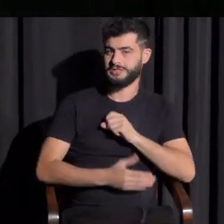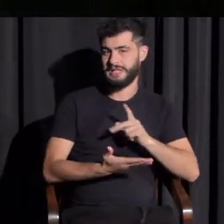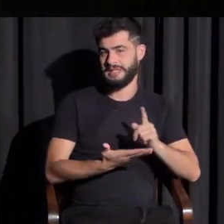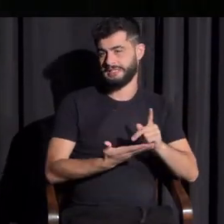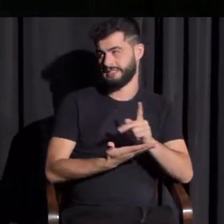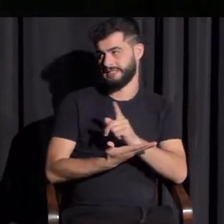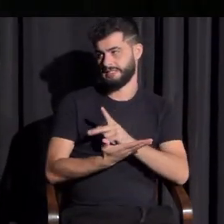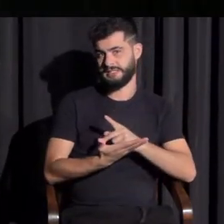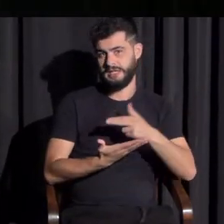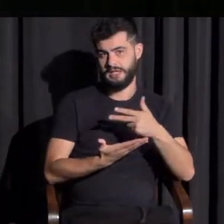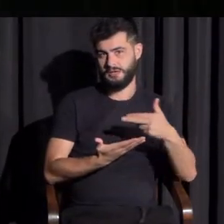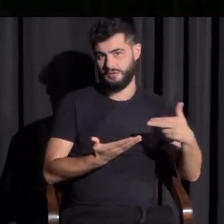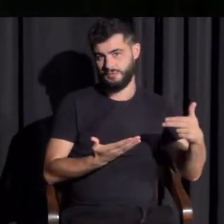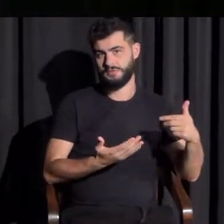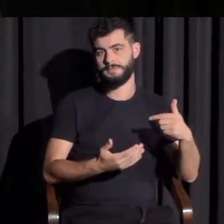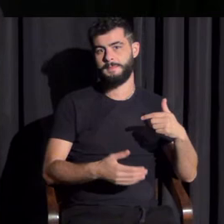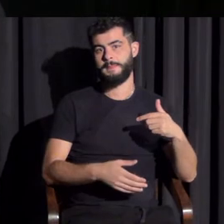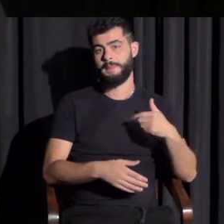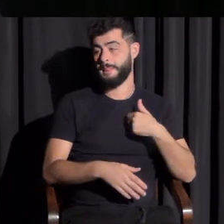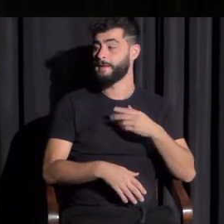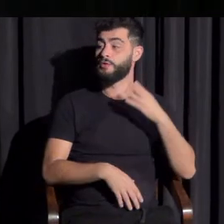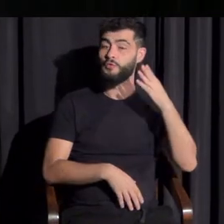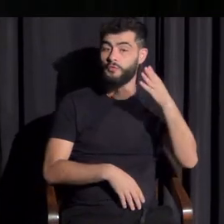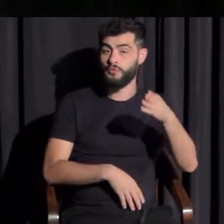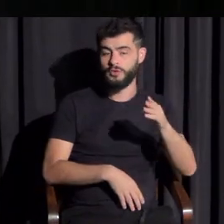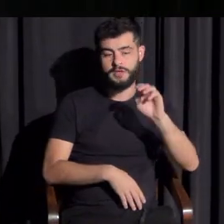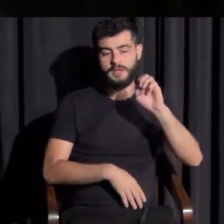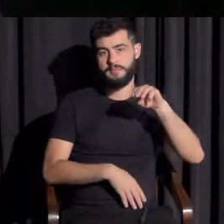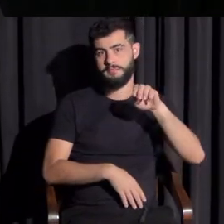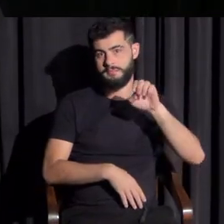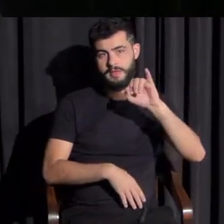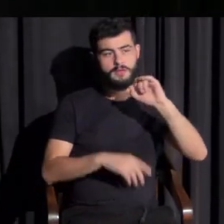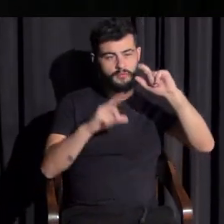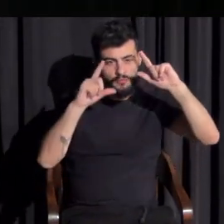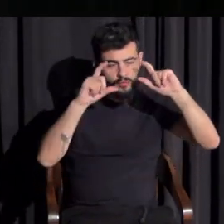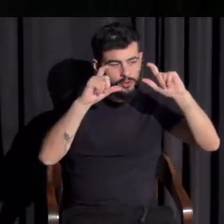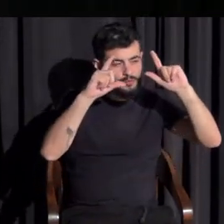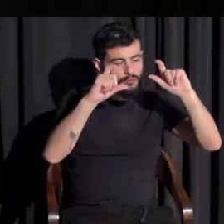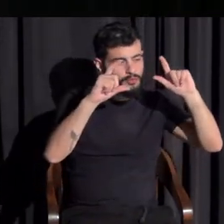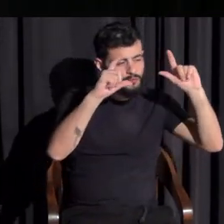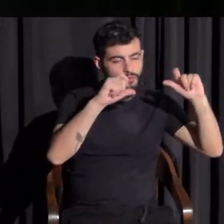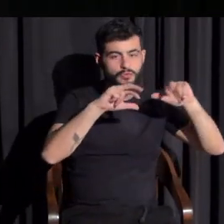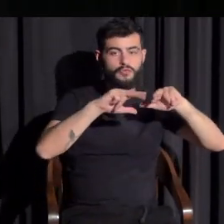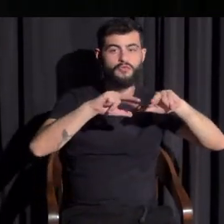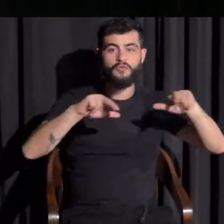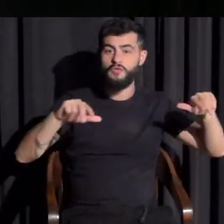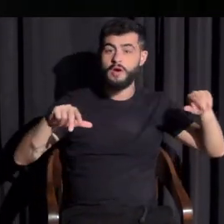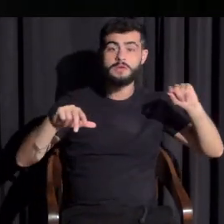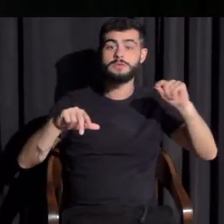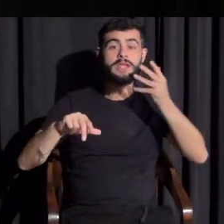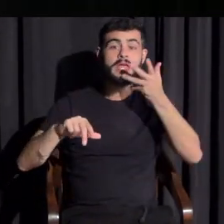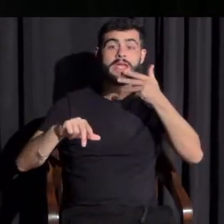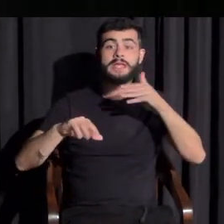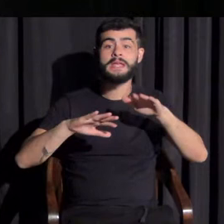para a EMEI e fotografei vários dos desenhos que as crianças estavam fazendo